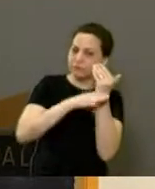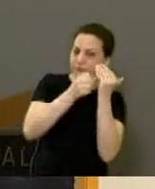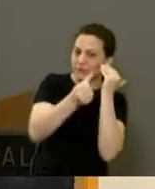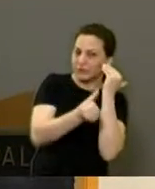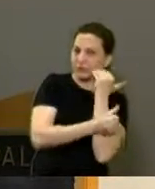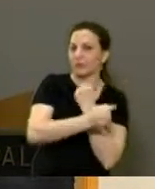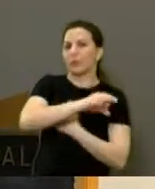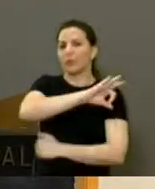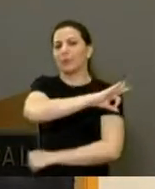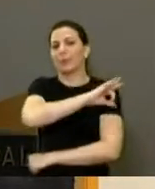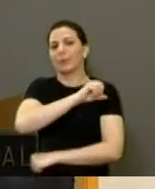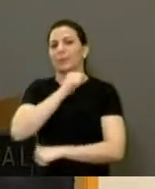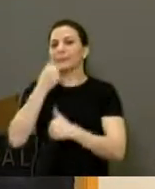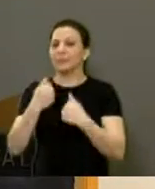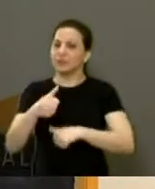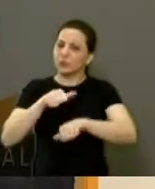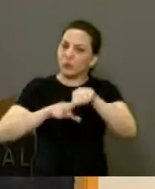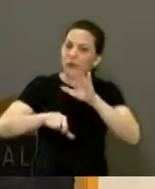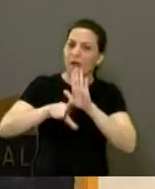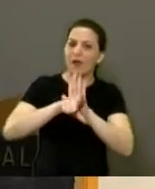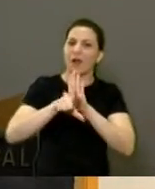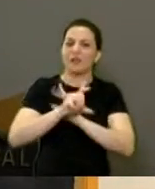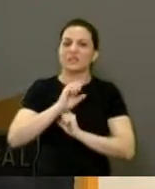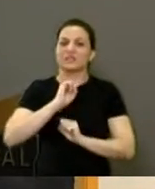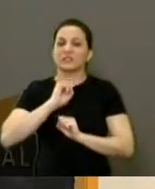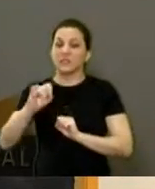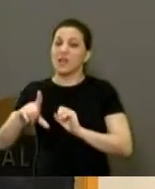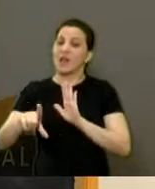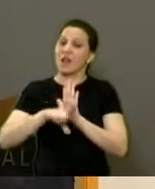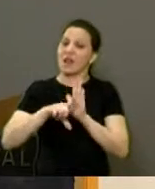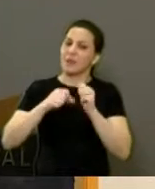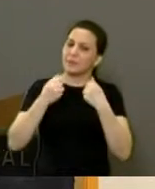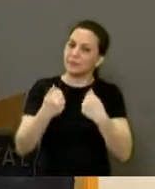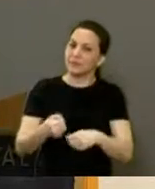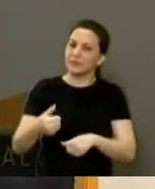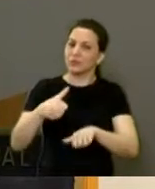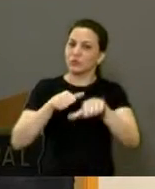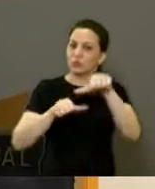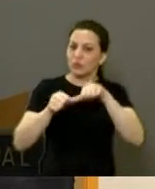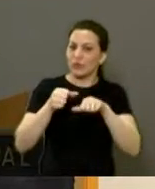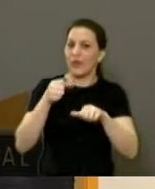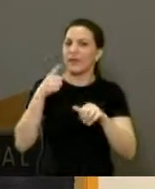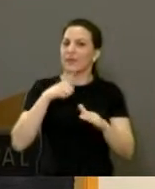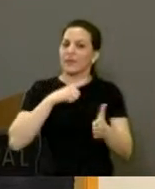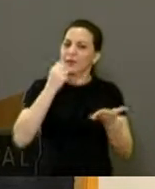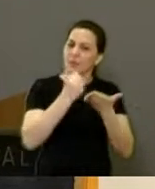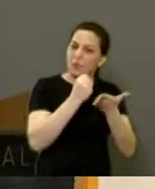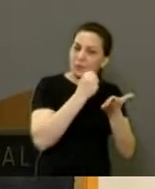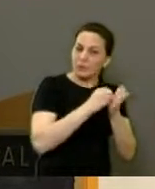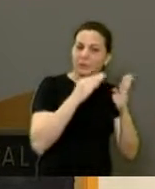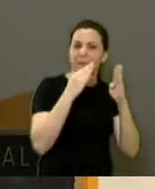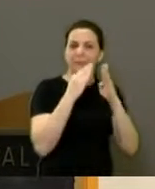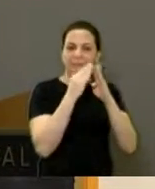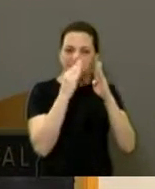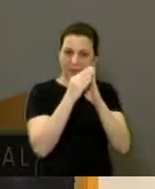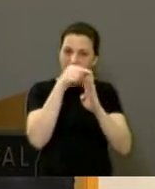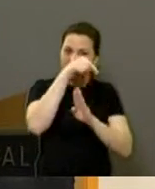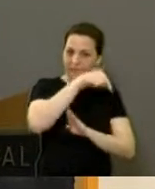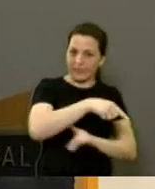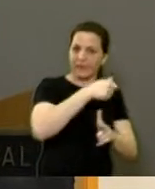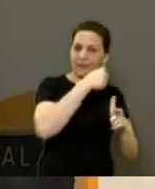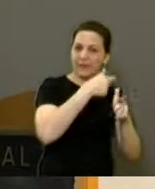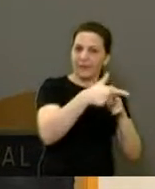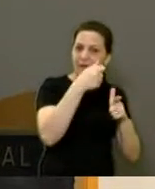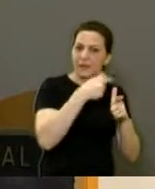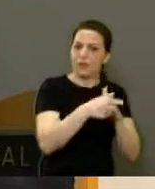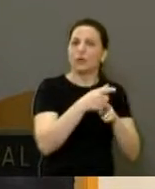que mudar essa lei. Se é uma lei, se é algo que diz, eu acho que a partir do momento que você tem um contrato de uma casa que você